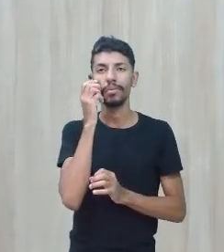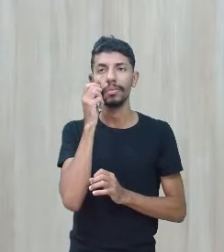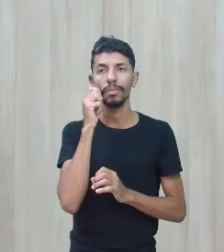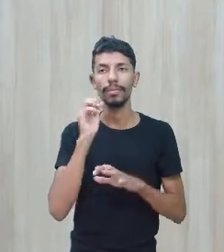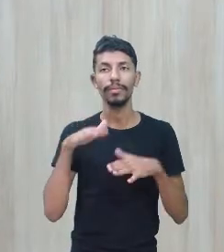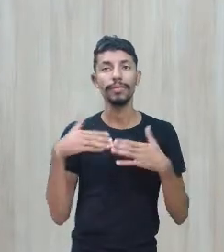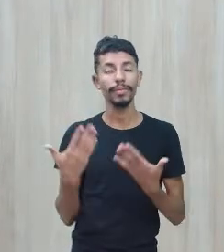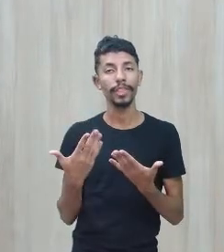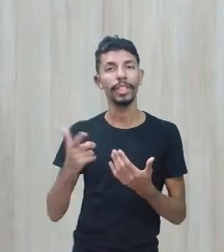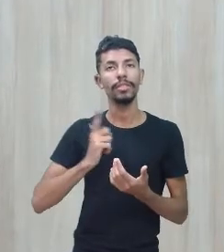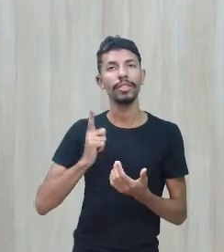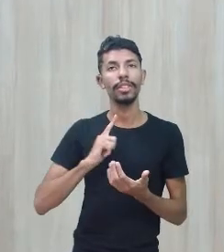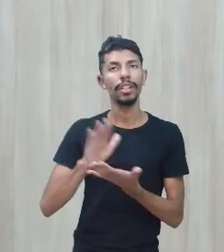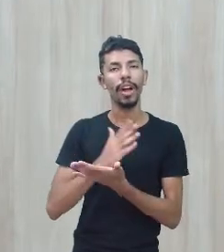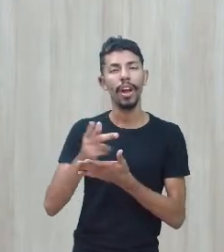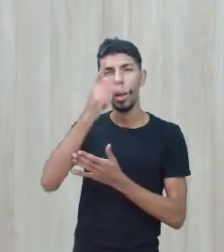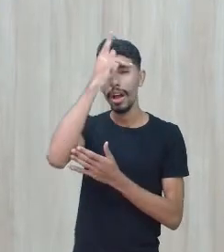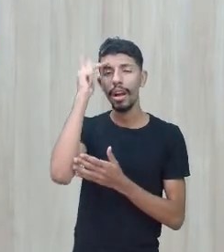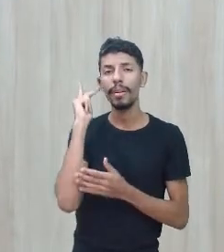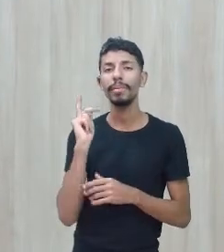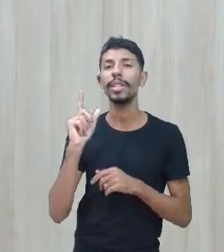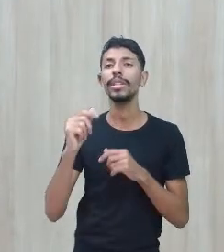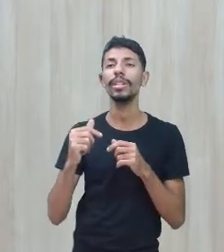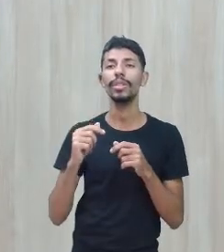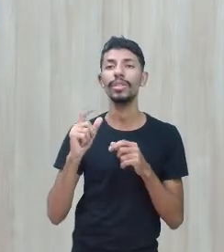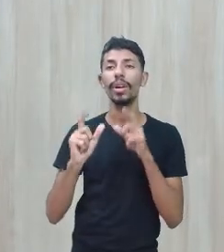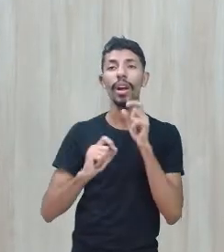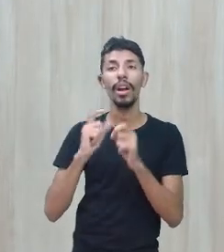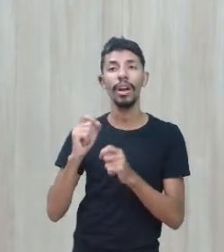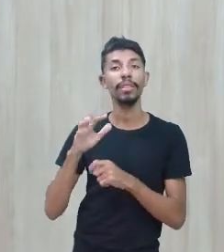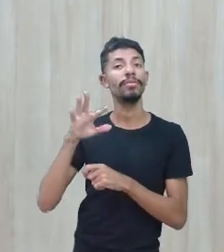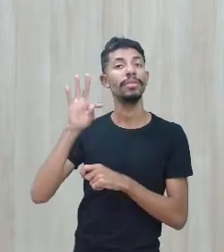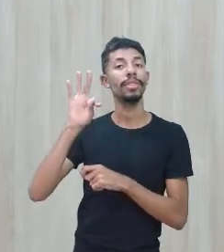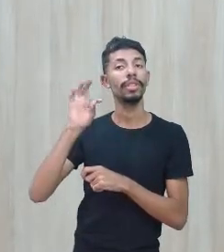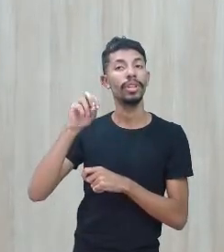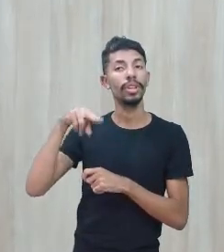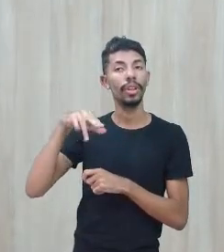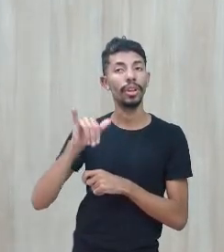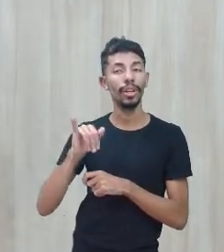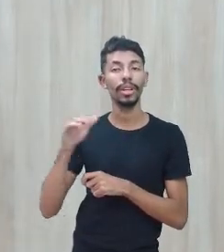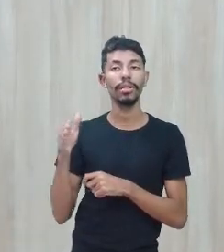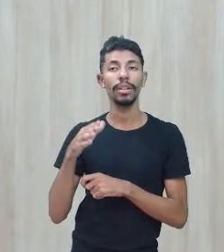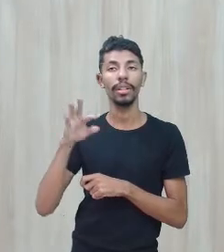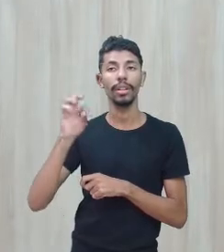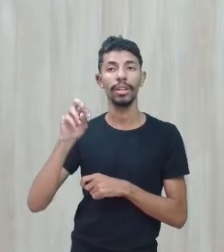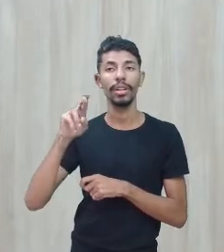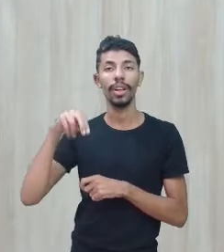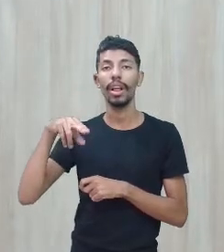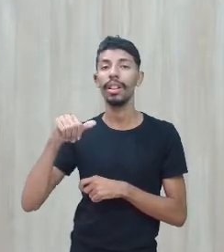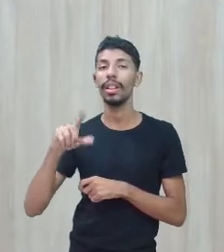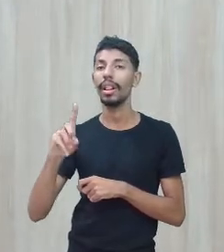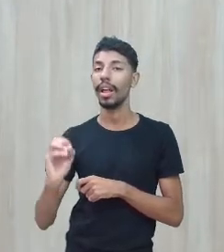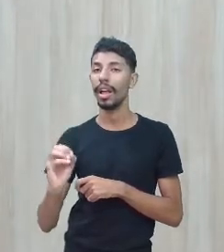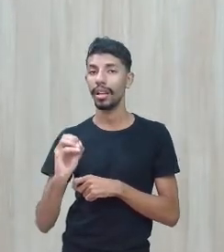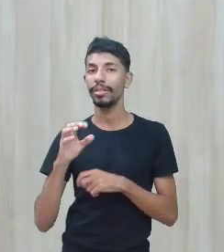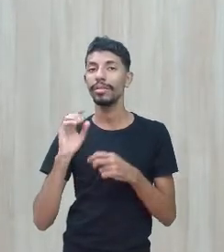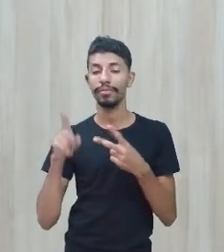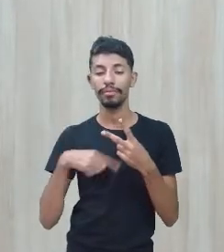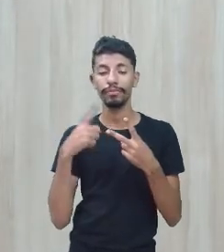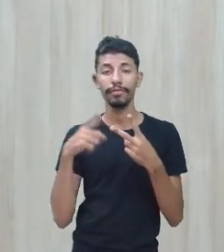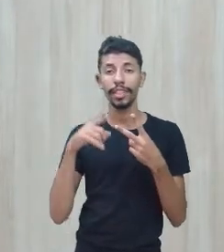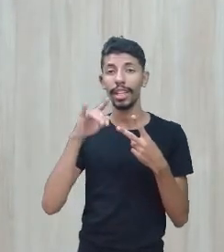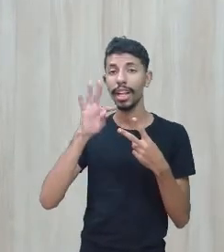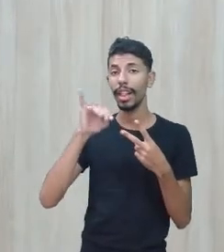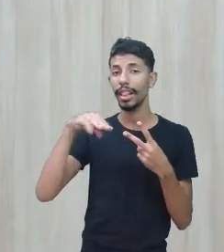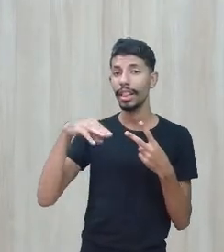tem pessoas como Tony Tornado, que traz o estilo para cá, Tony Tornado, Tim